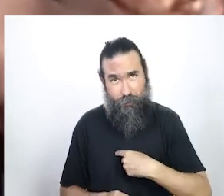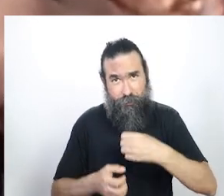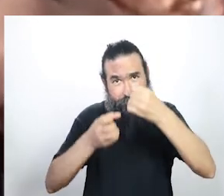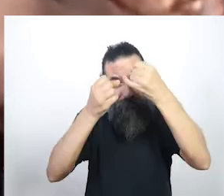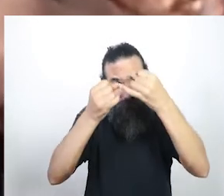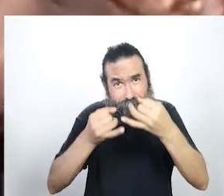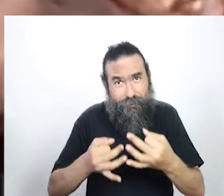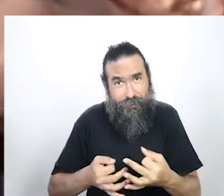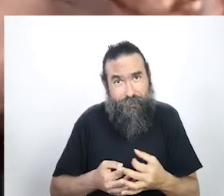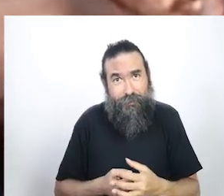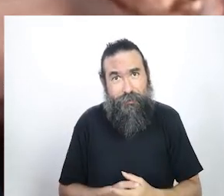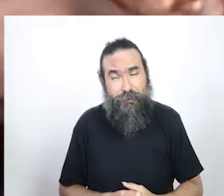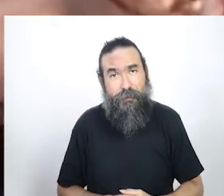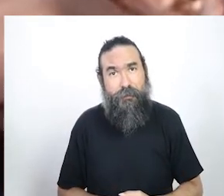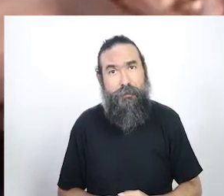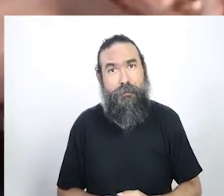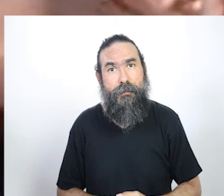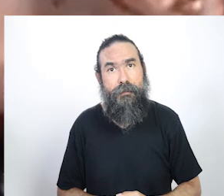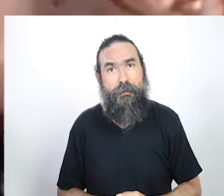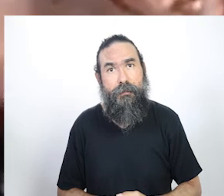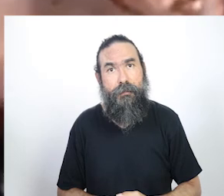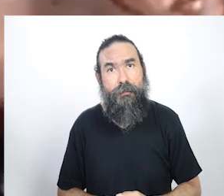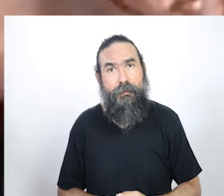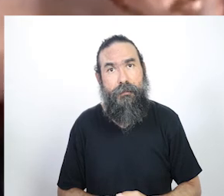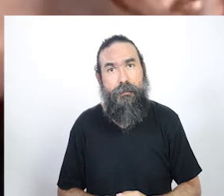Você entendeu o que eu disse?